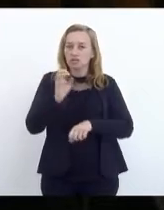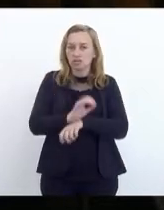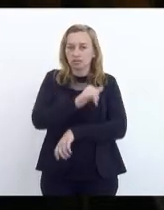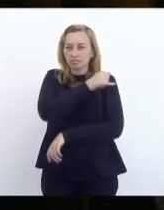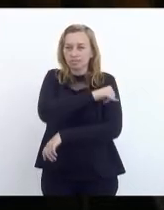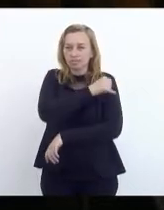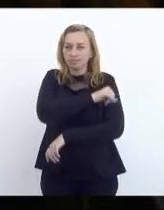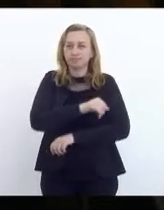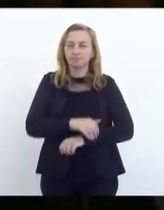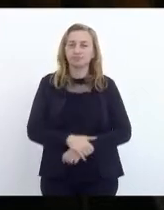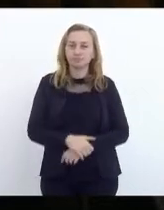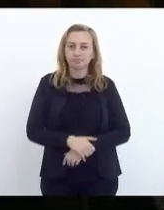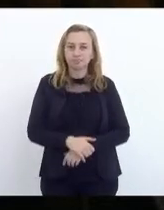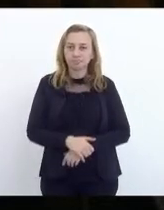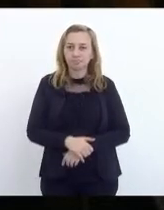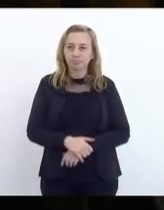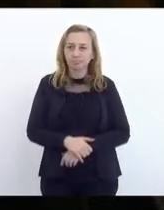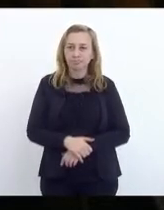Rio de Janeiro.